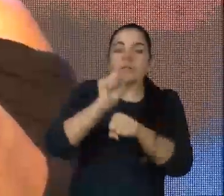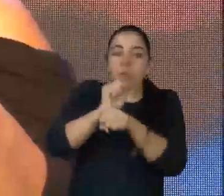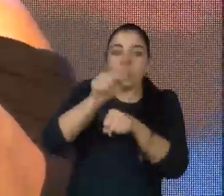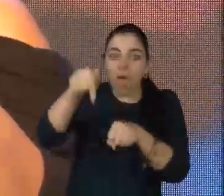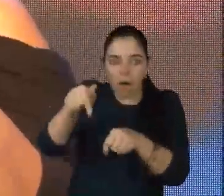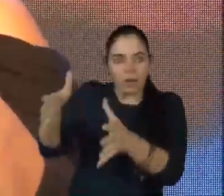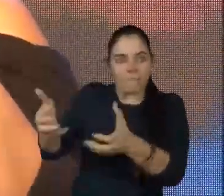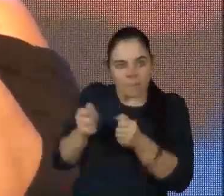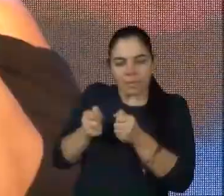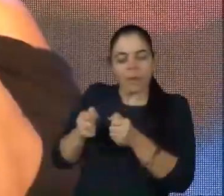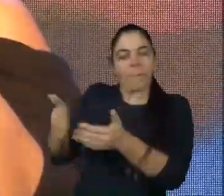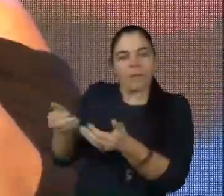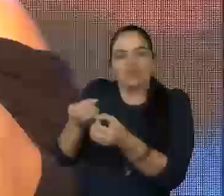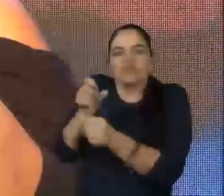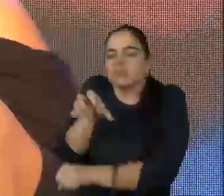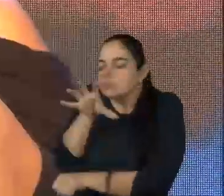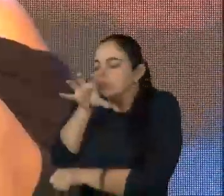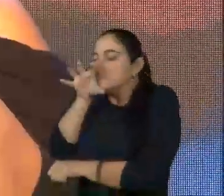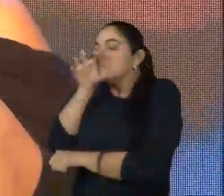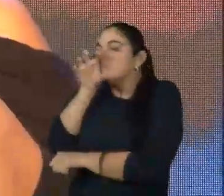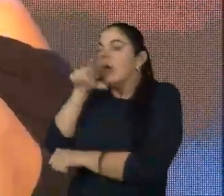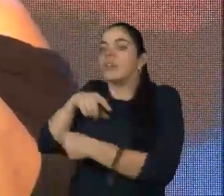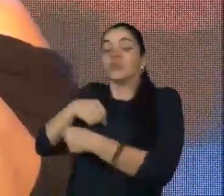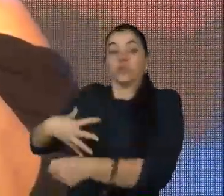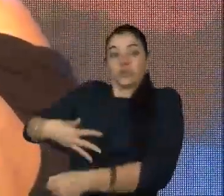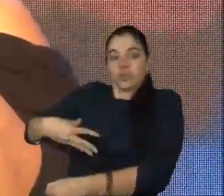aqui. Sente o cheiro dele.